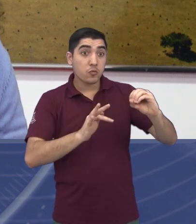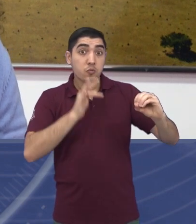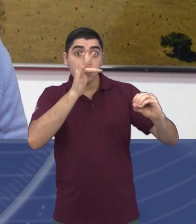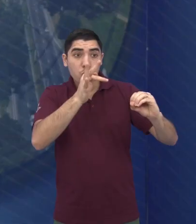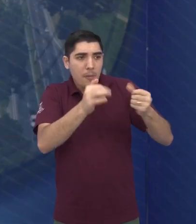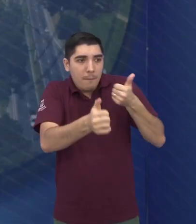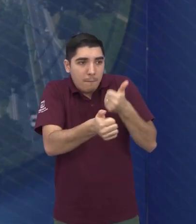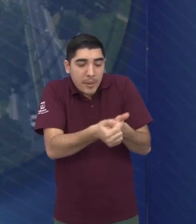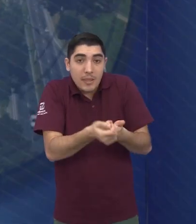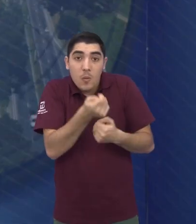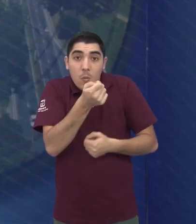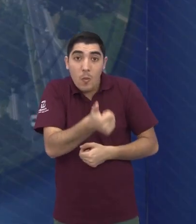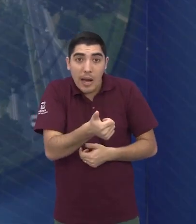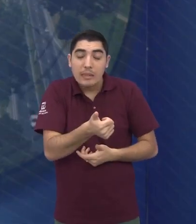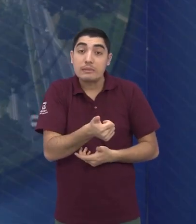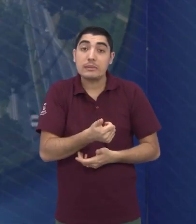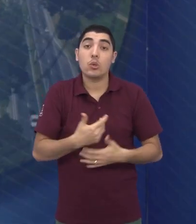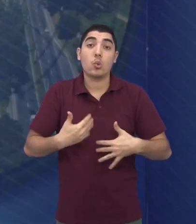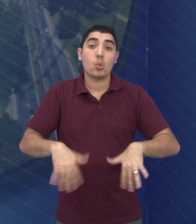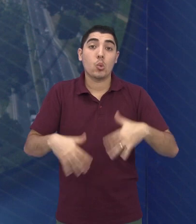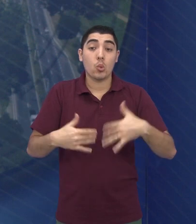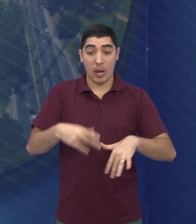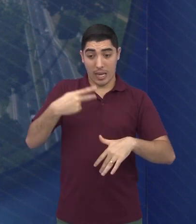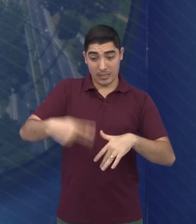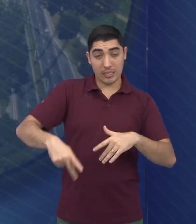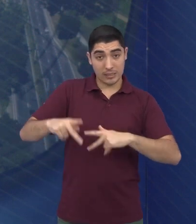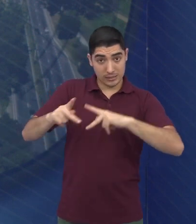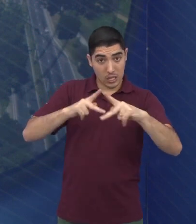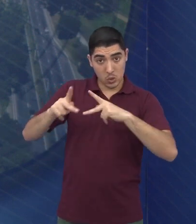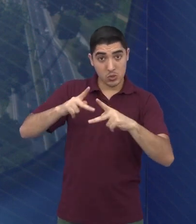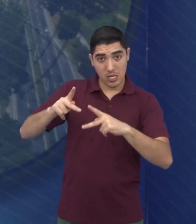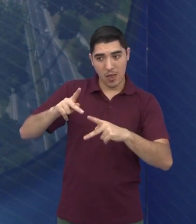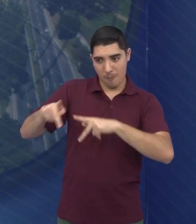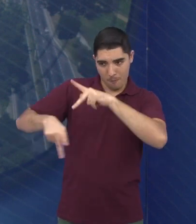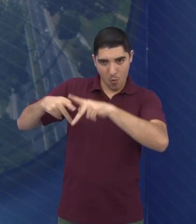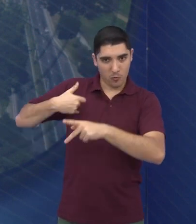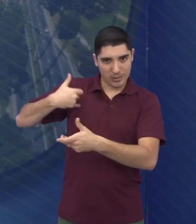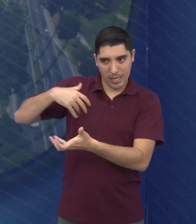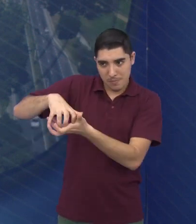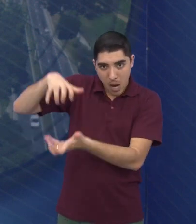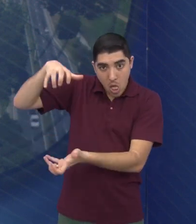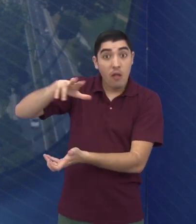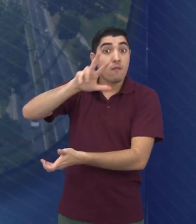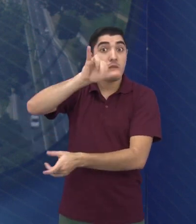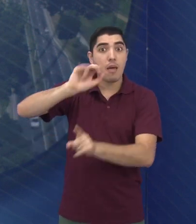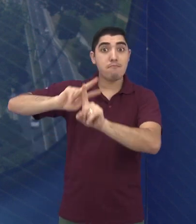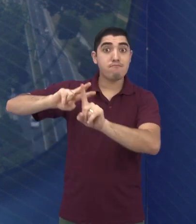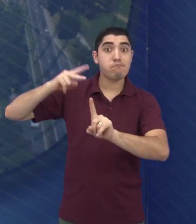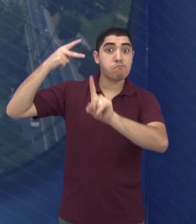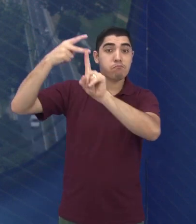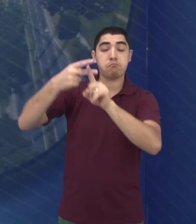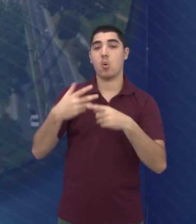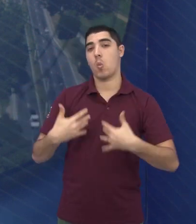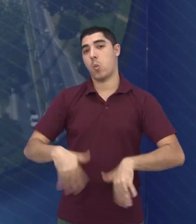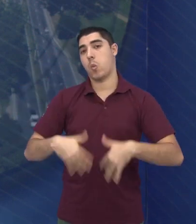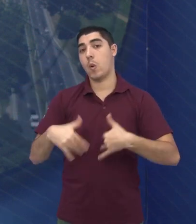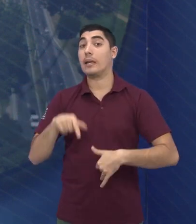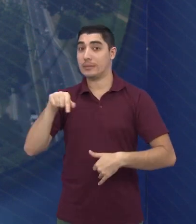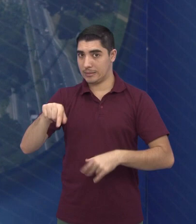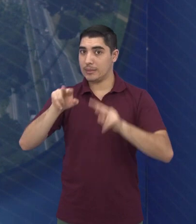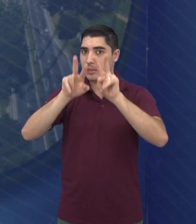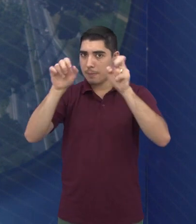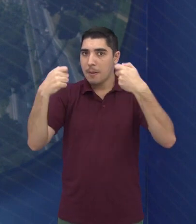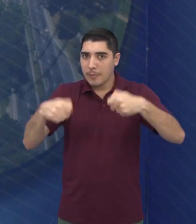pertinho, né, Débora? Em 2030 a população idosa de São José vai dobrar, então é um assunto que precisa, de fato,